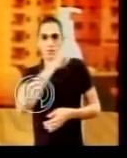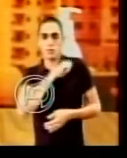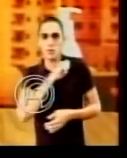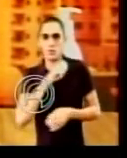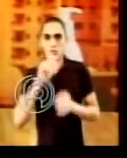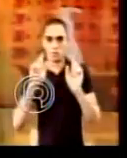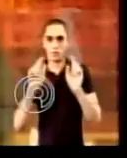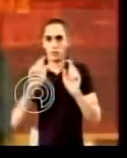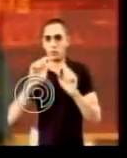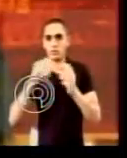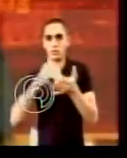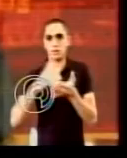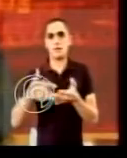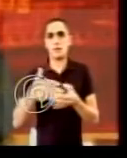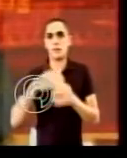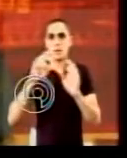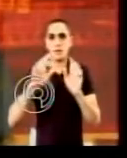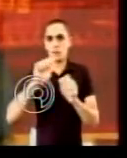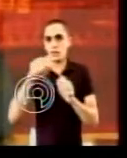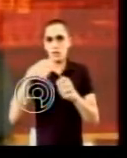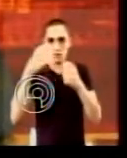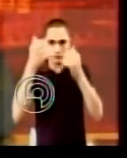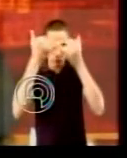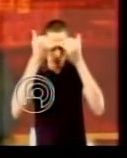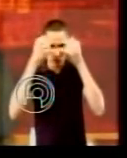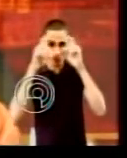doutor. Boa tarde a todos.